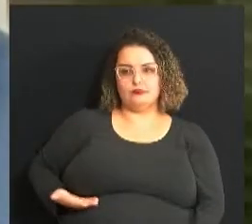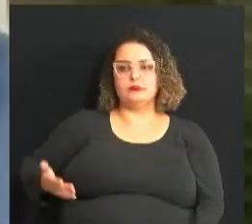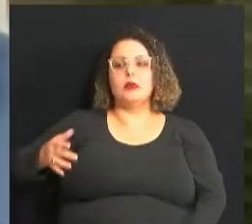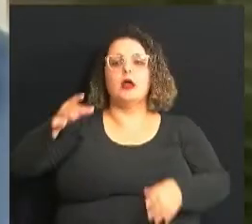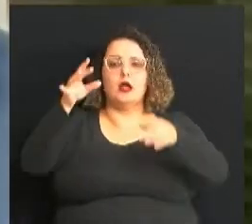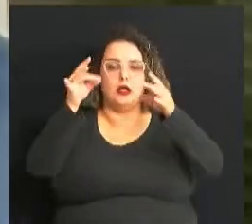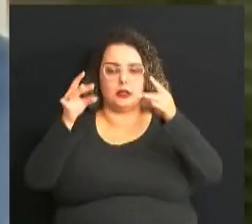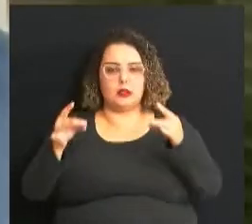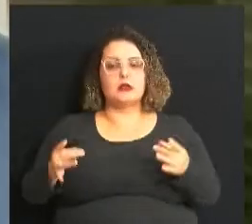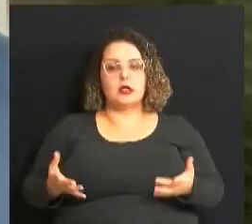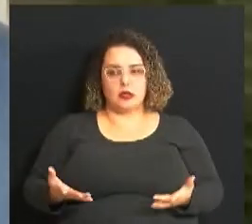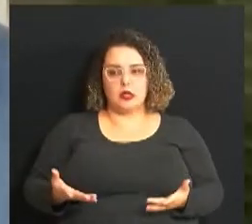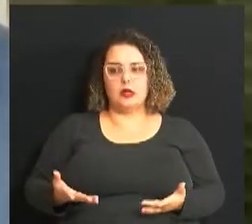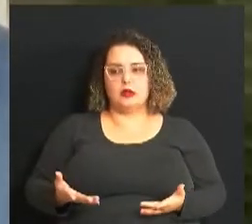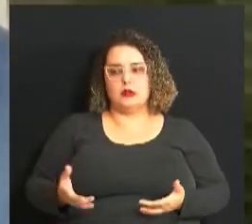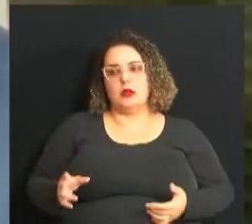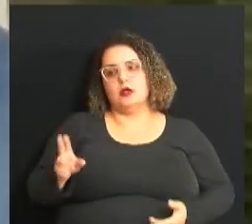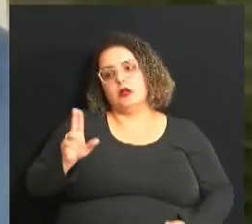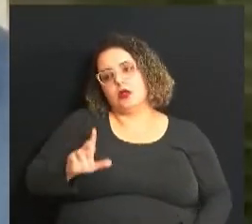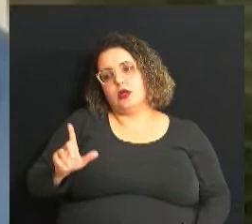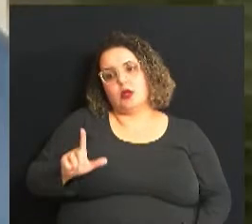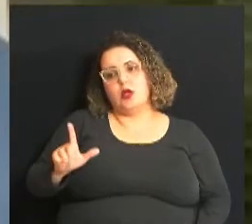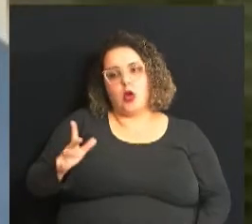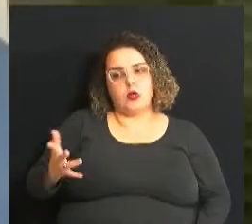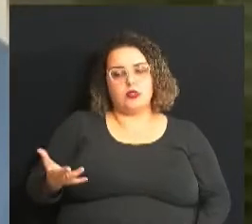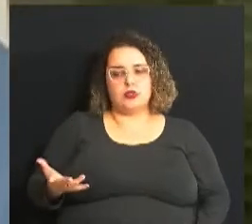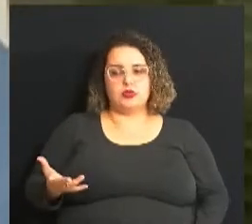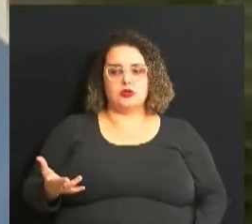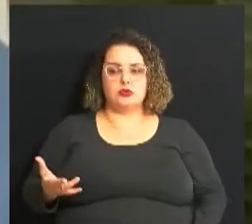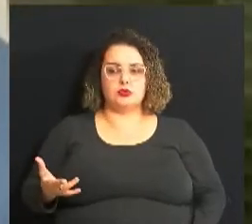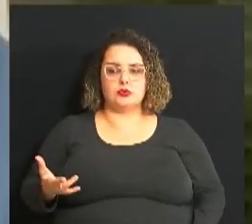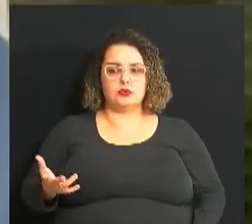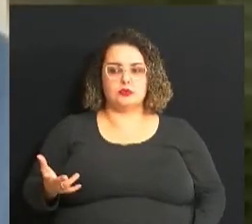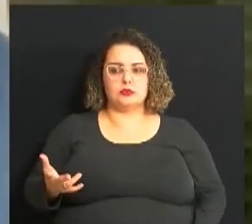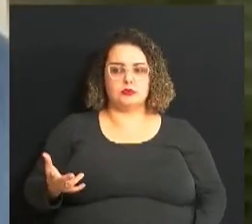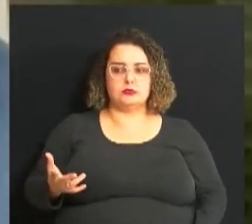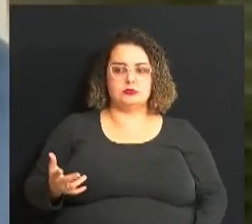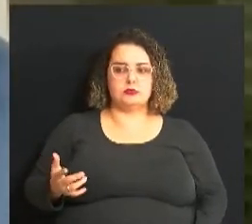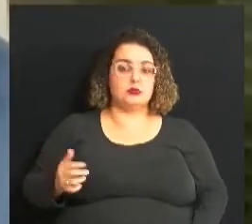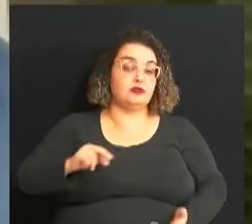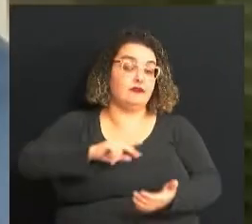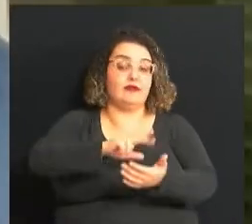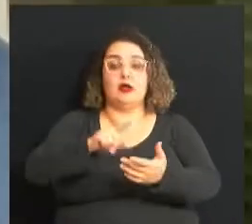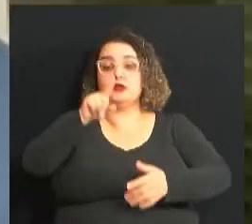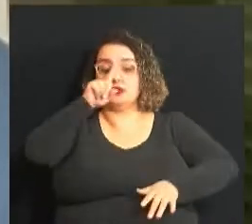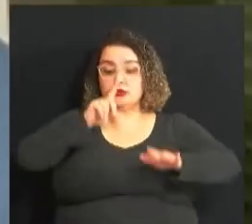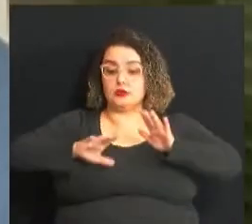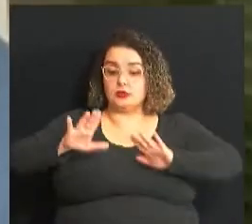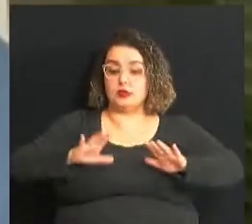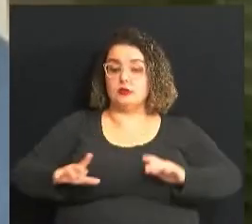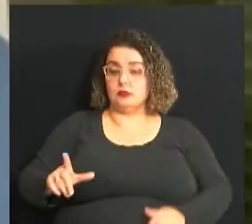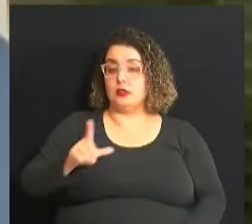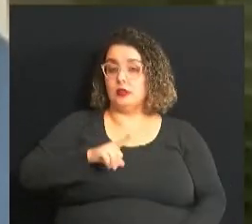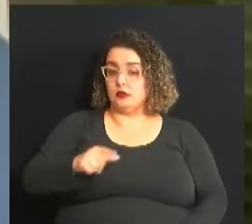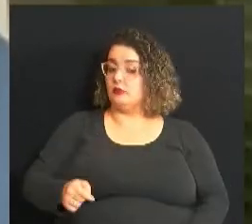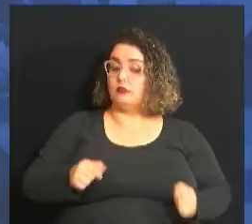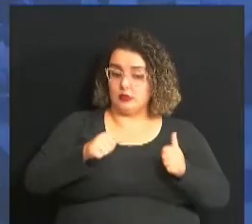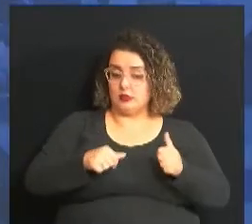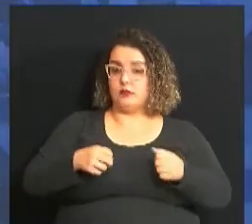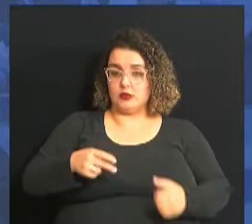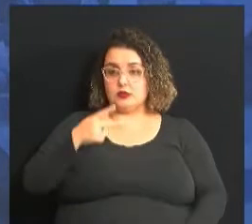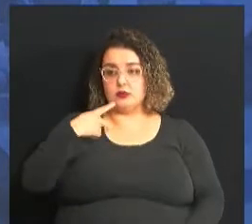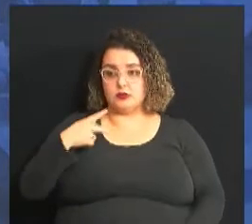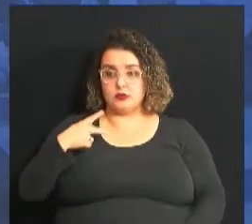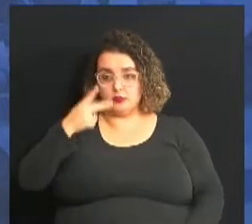detalhada, né? E, obviamente, requer uma série de cuidados para ser bem sucedido. Doutor, o senhor falou aí